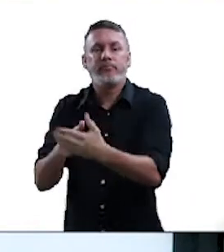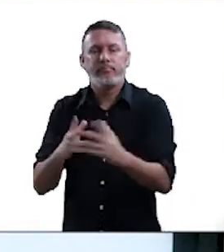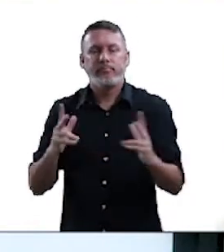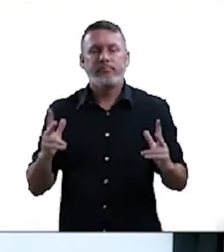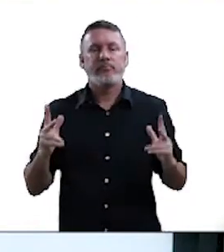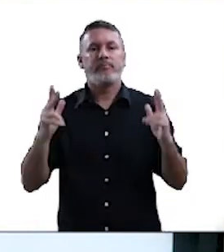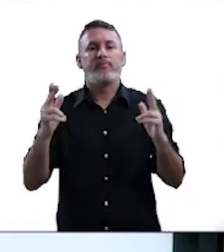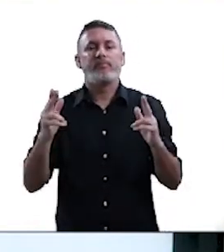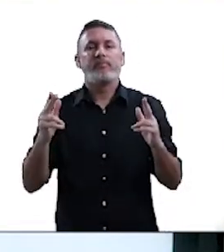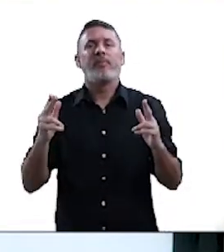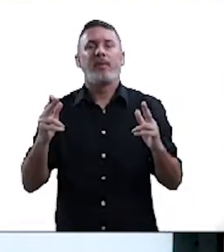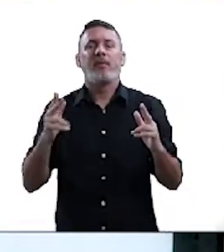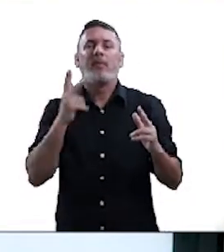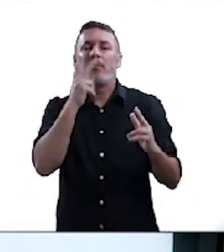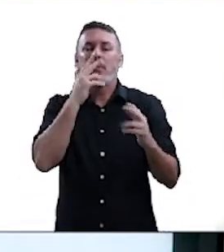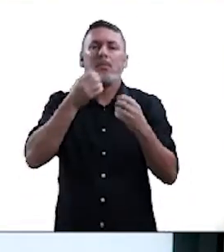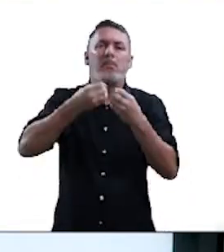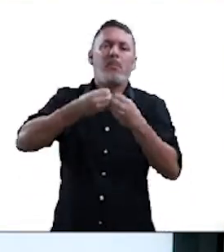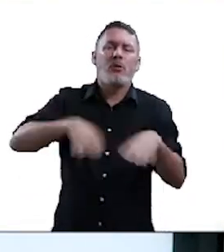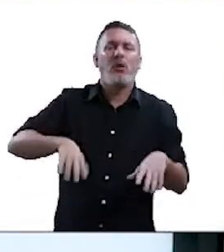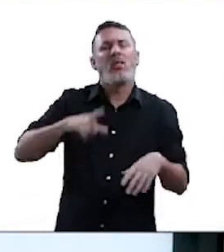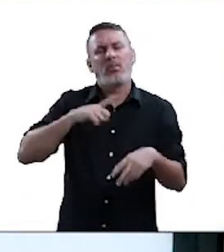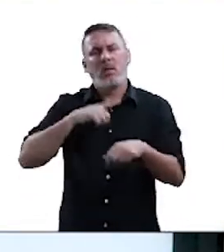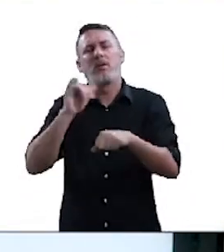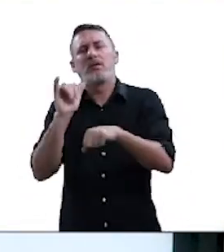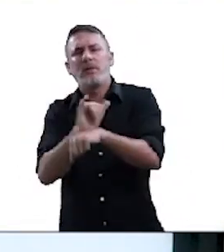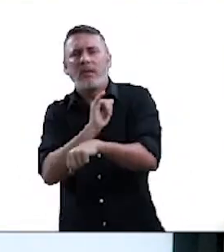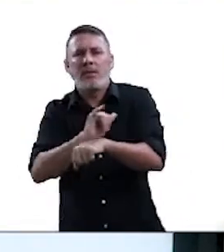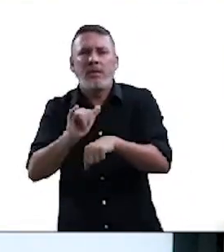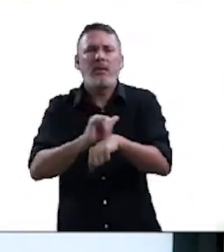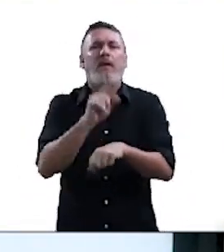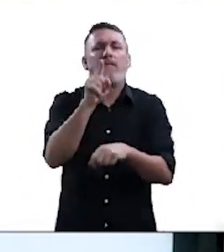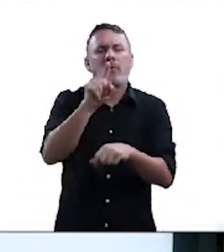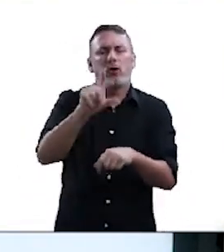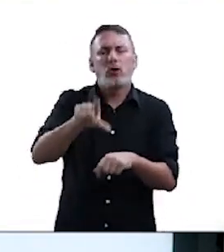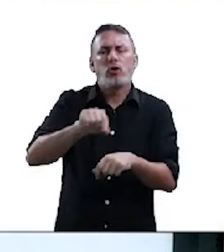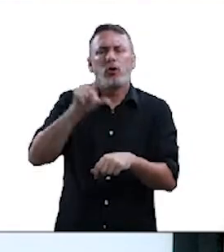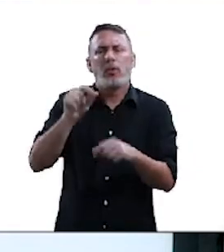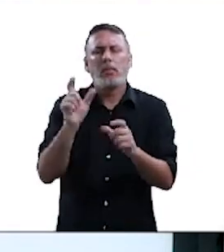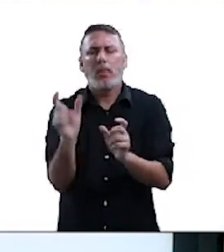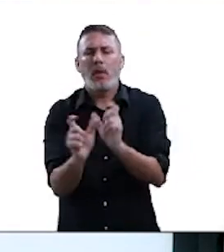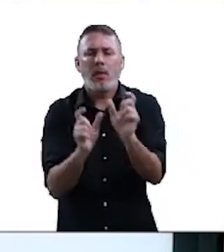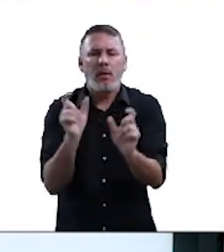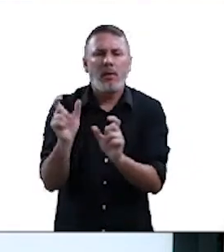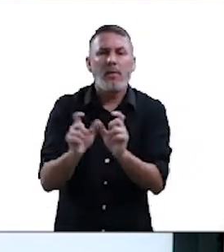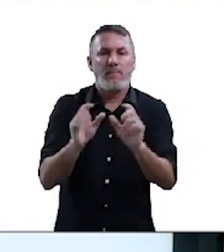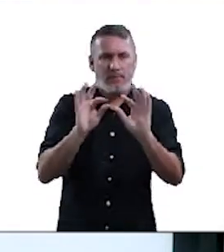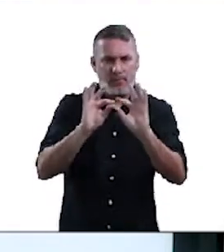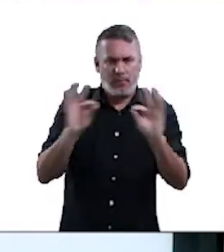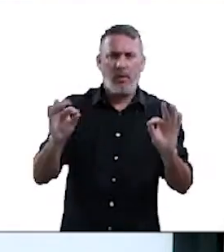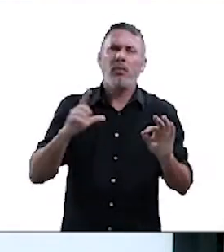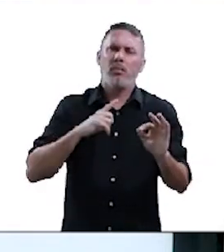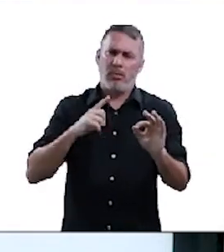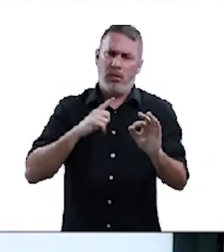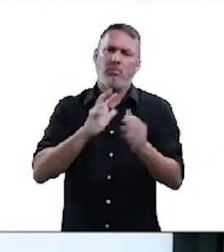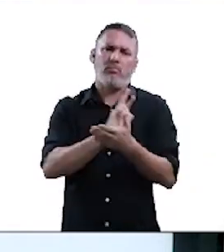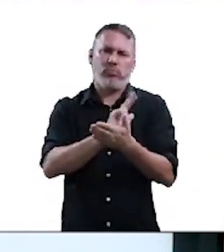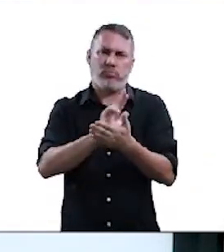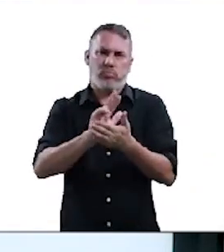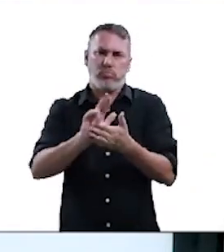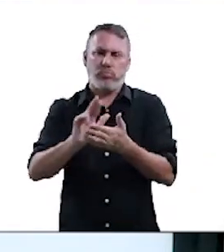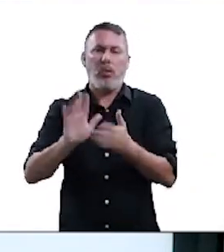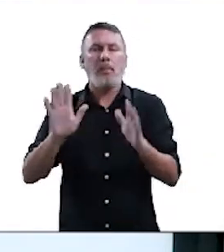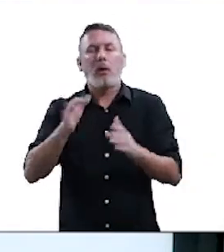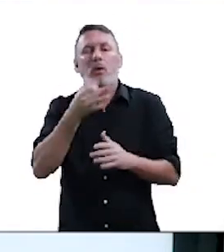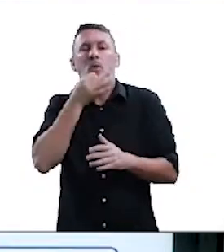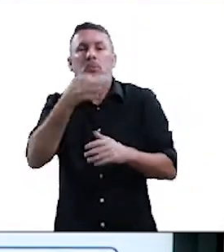algo que é positivo. É só uma estratégia para você começar o seu texto, o seu tópico frasal. Tem várias, mas é uma